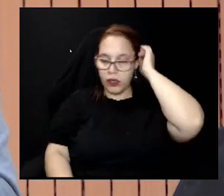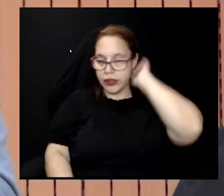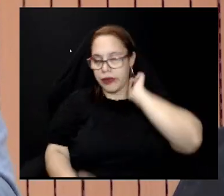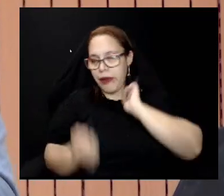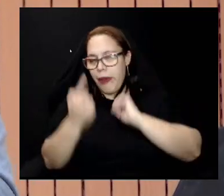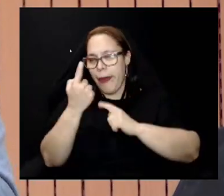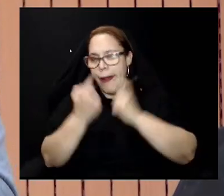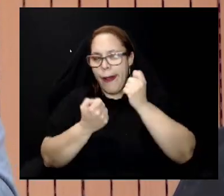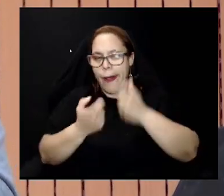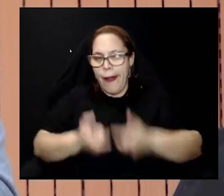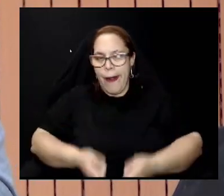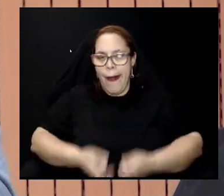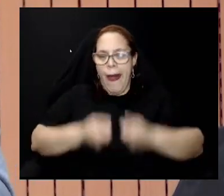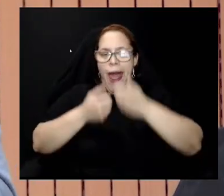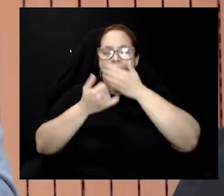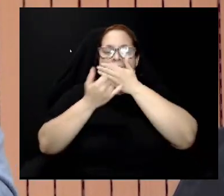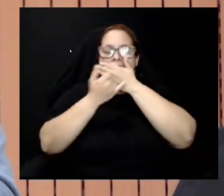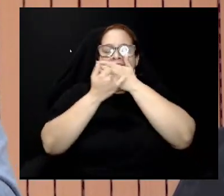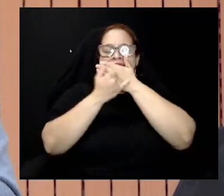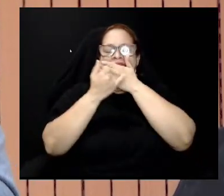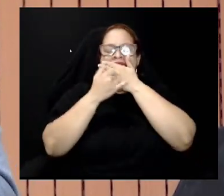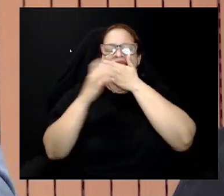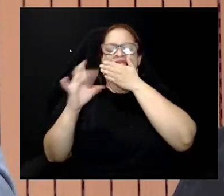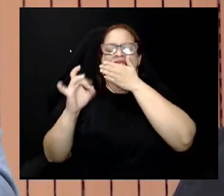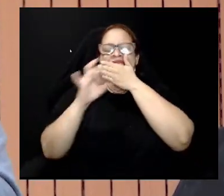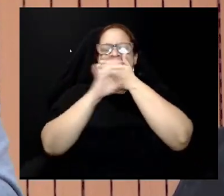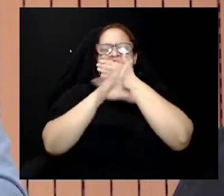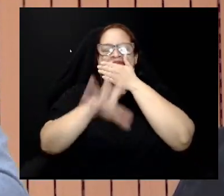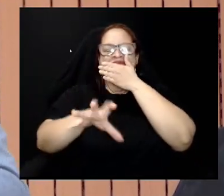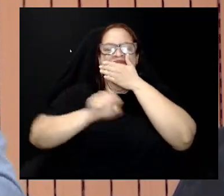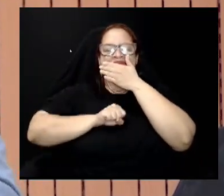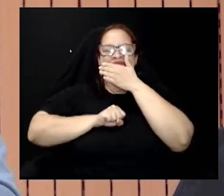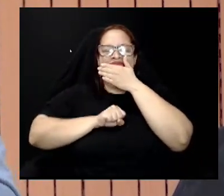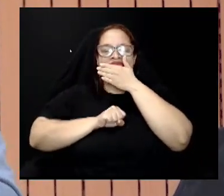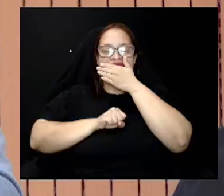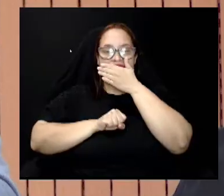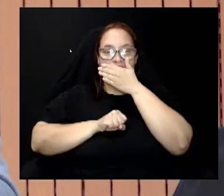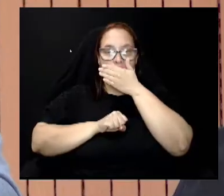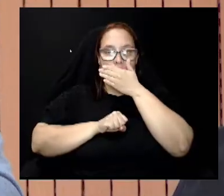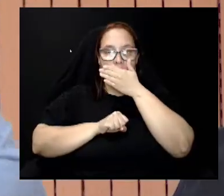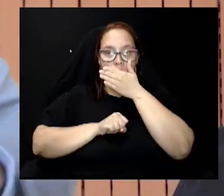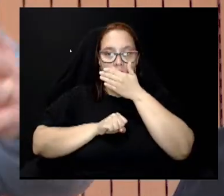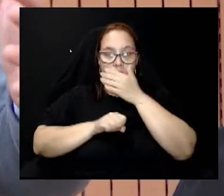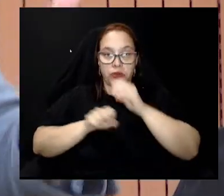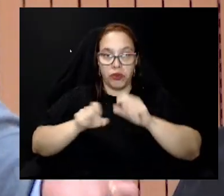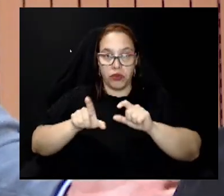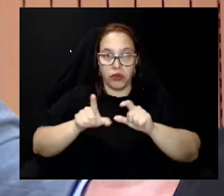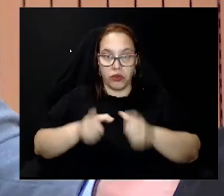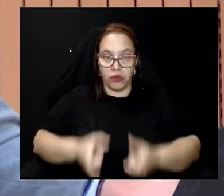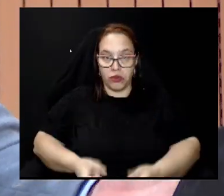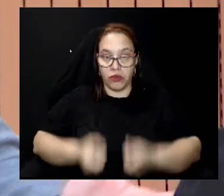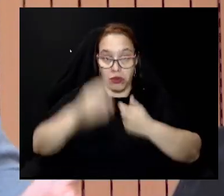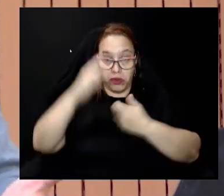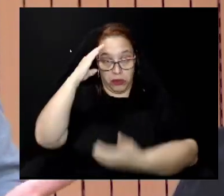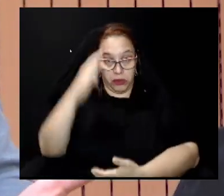cânceres relacionados a um contexto infeccioso, infecção que gera um câncer. O principal deles, também na população feminina, é o câncer